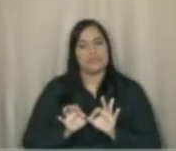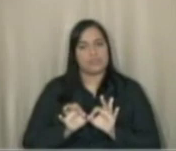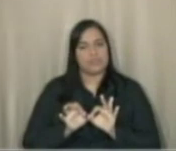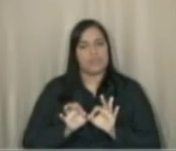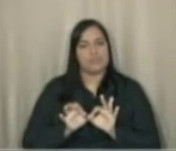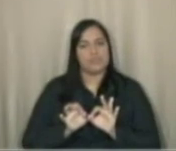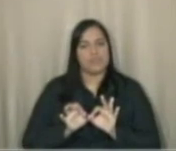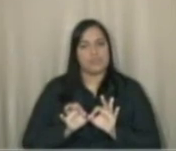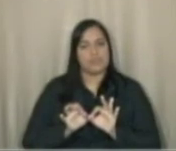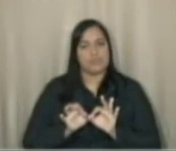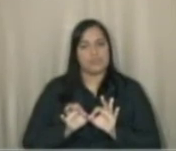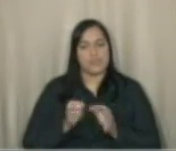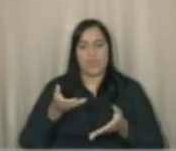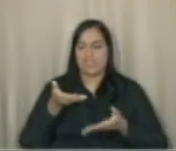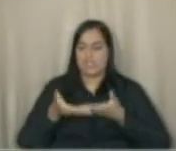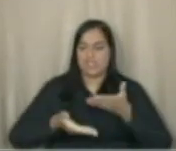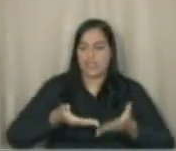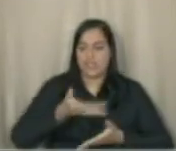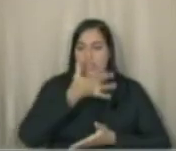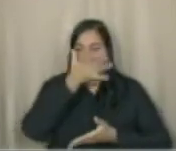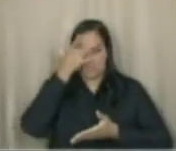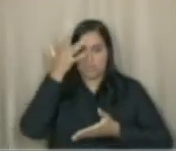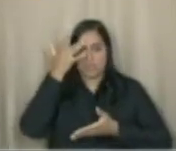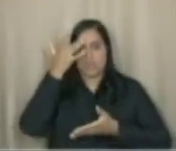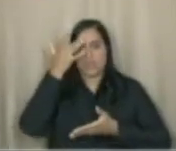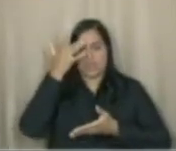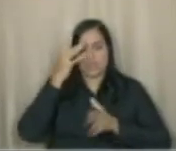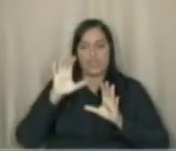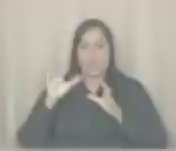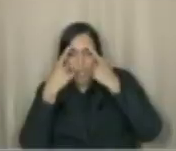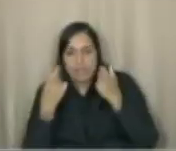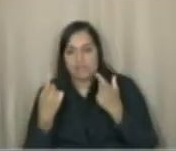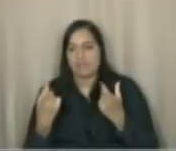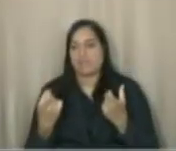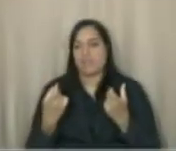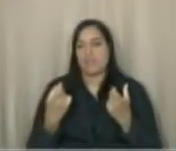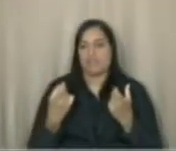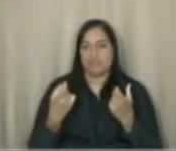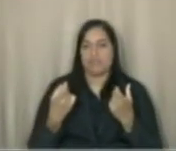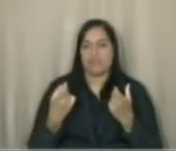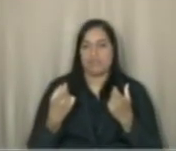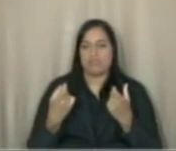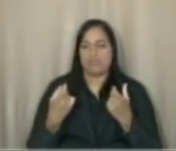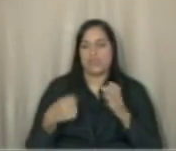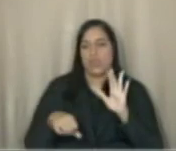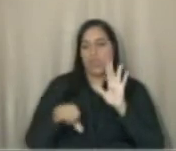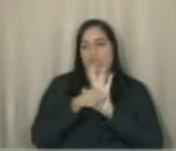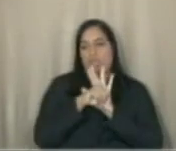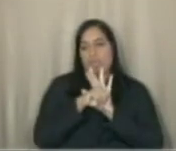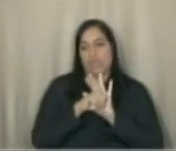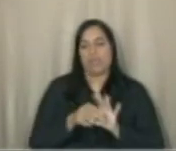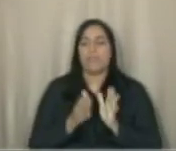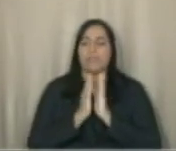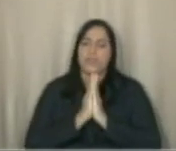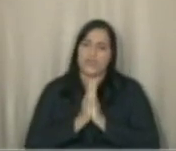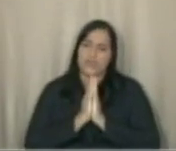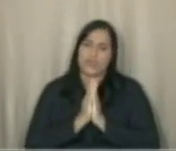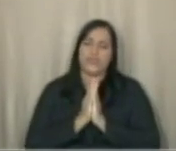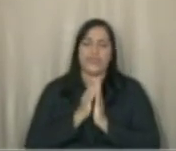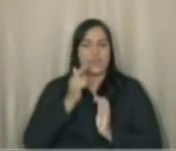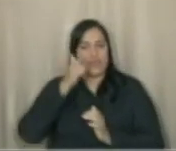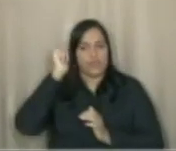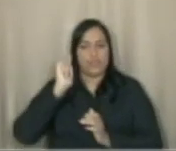uma ótima serventia para as pessoas dessa comunidade. Então, governadora, por favor, olhe com bons